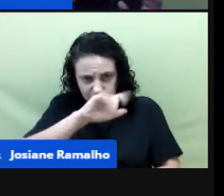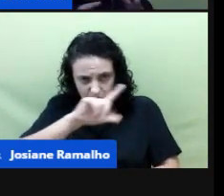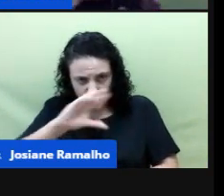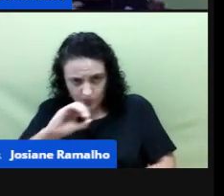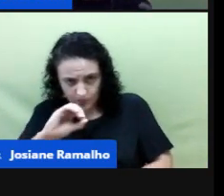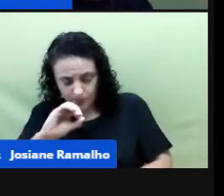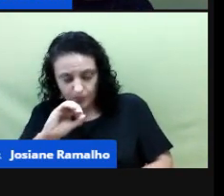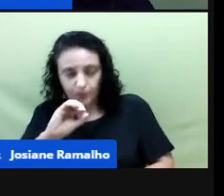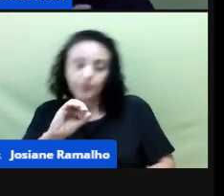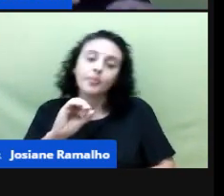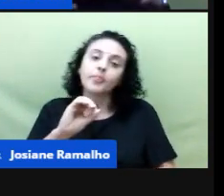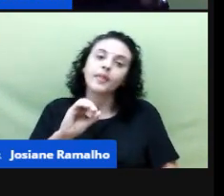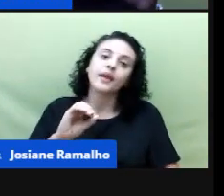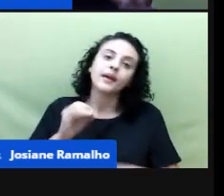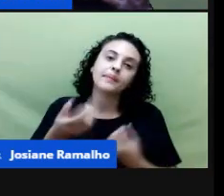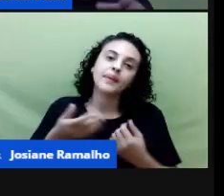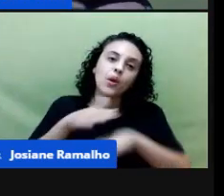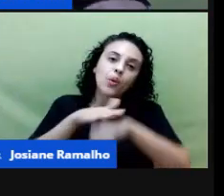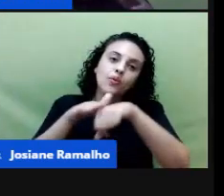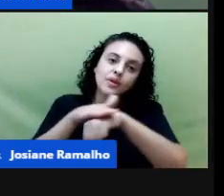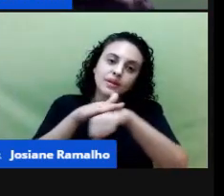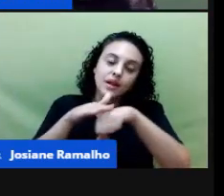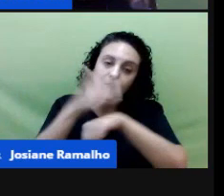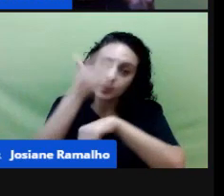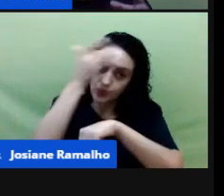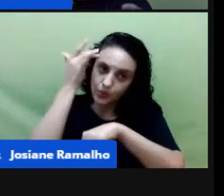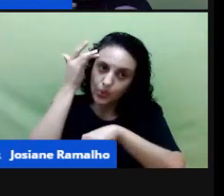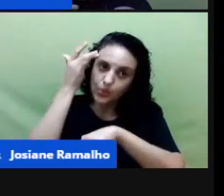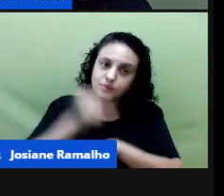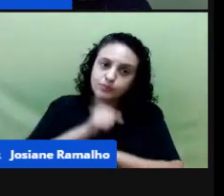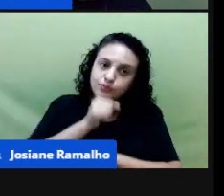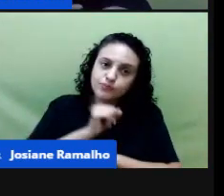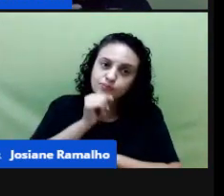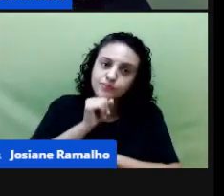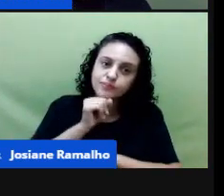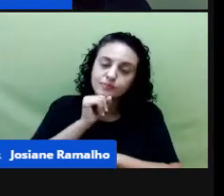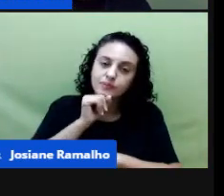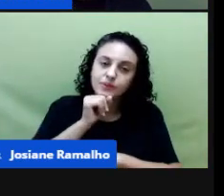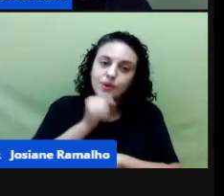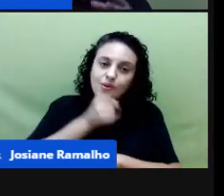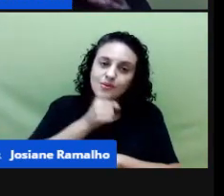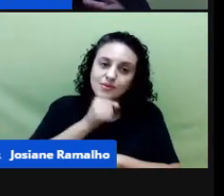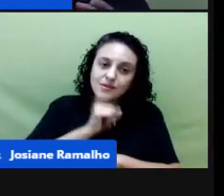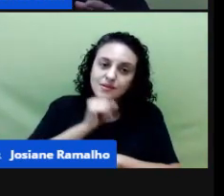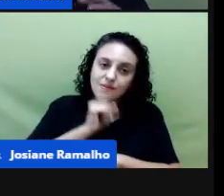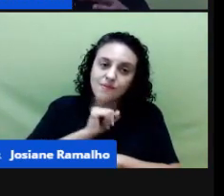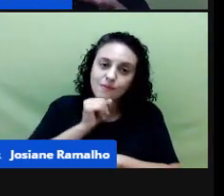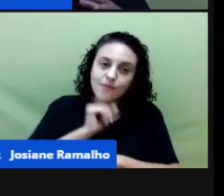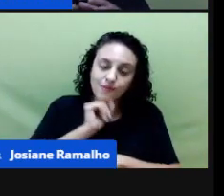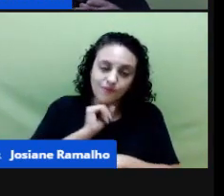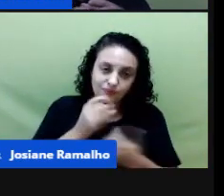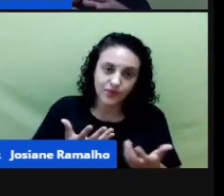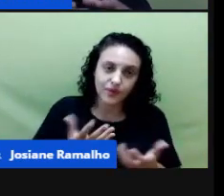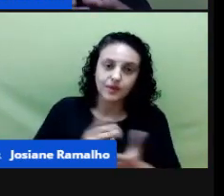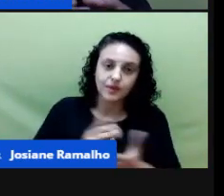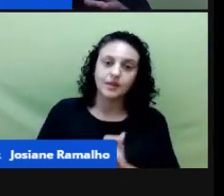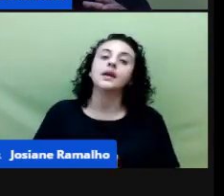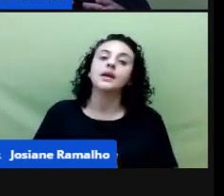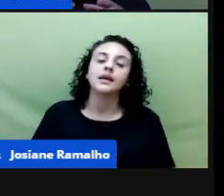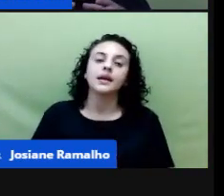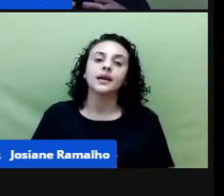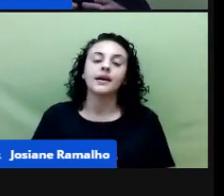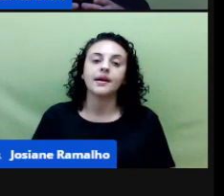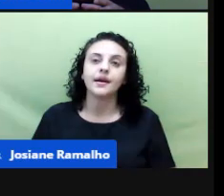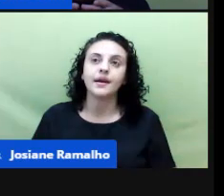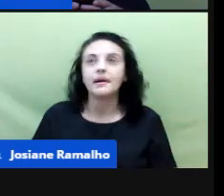sem interferir, ou colocar depoimento, pedir depoimento, ou simplesmente gravar o áudio do que